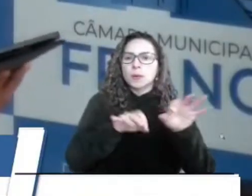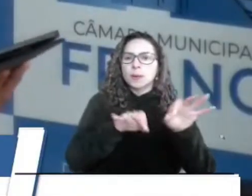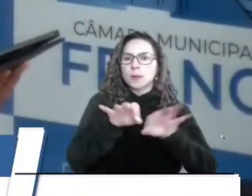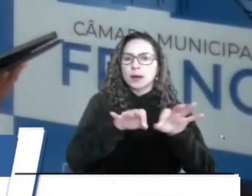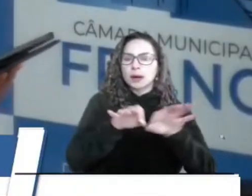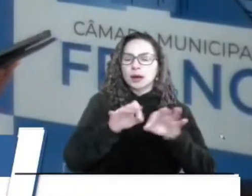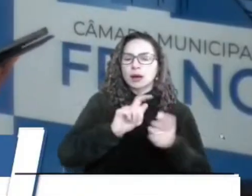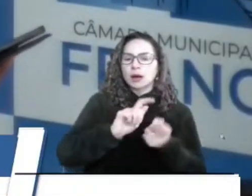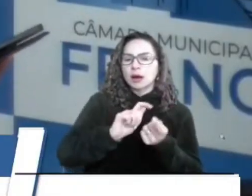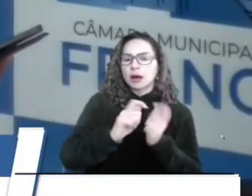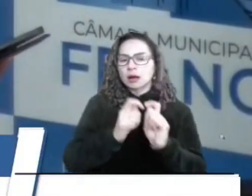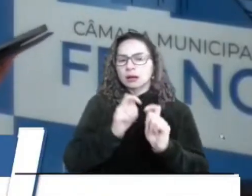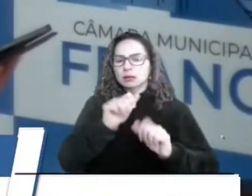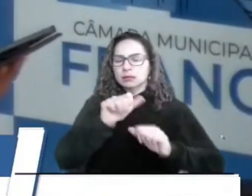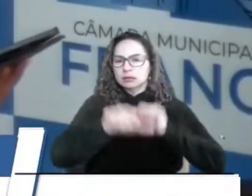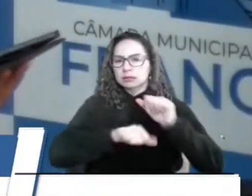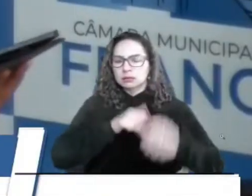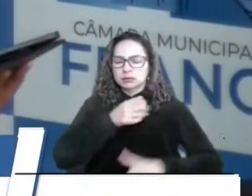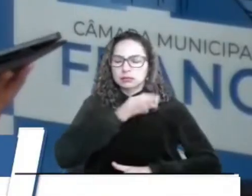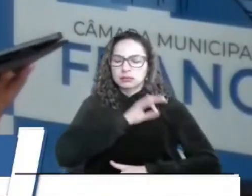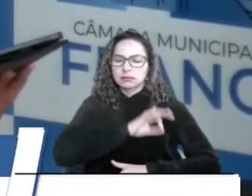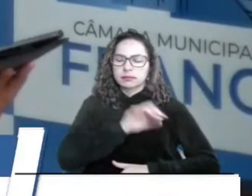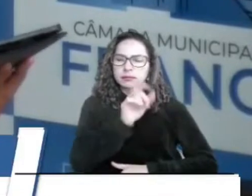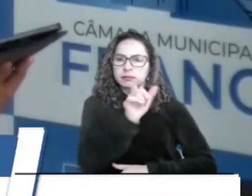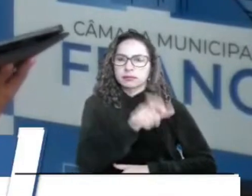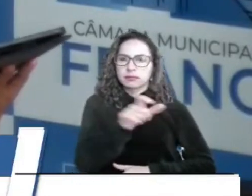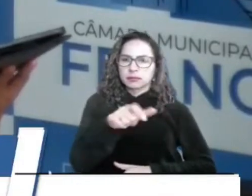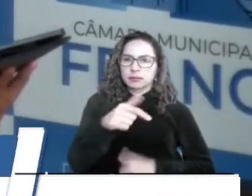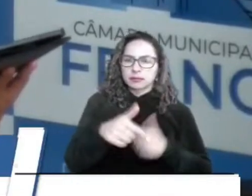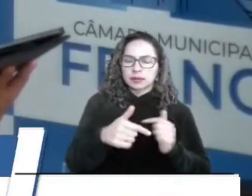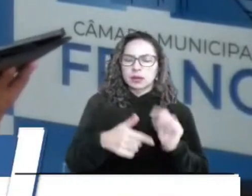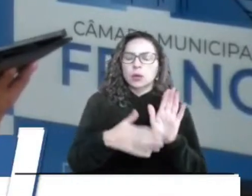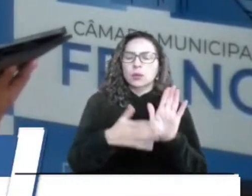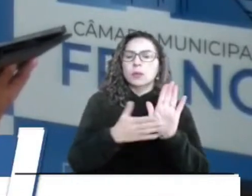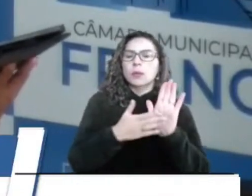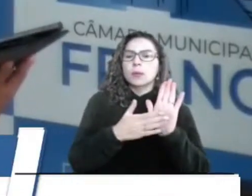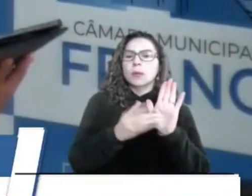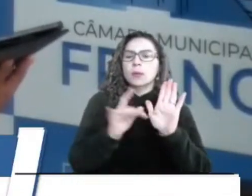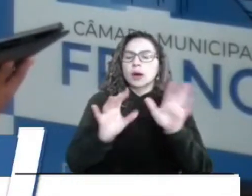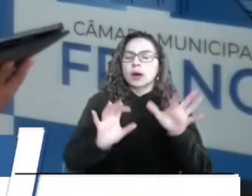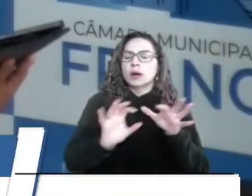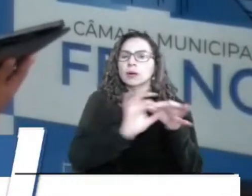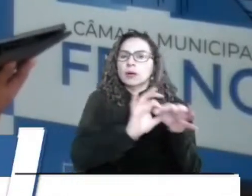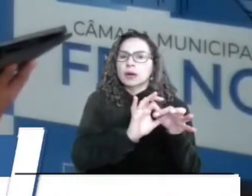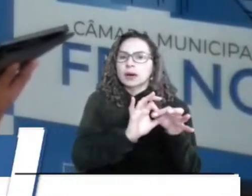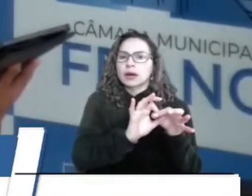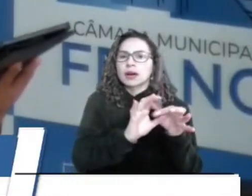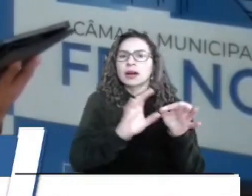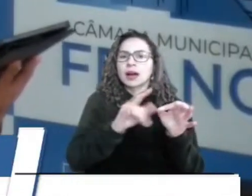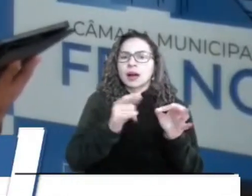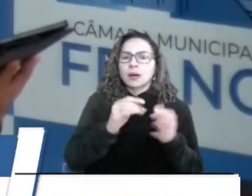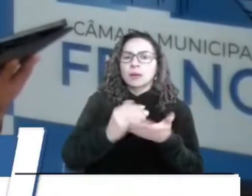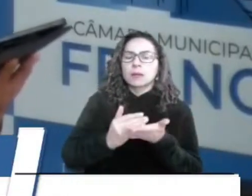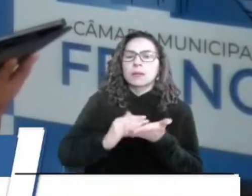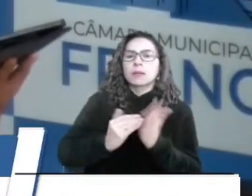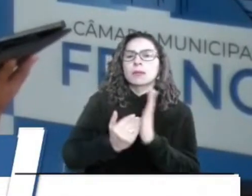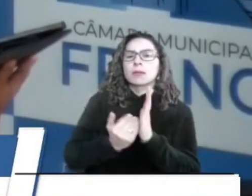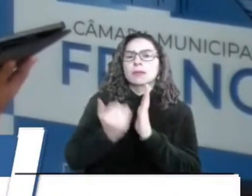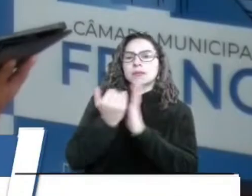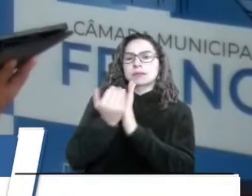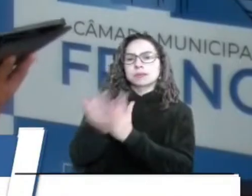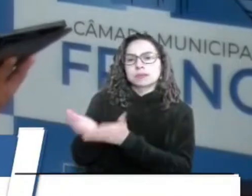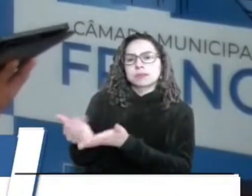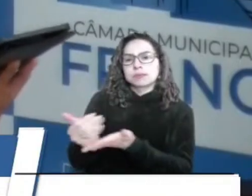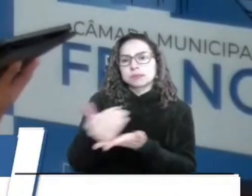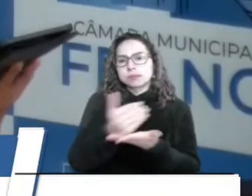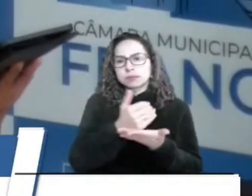servidores. Entre as possibilidades, propomos a vinculação deste plano ao aumento da arrecadação municipal